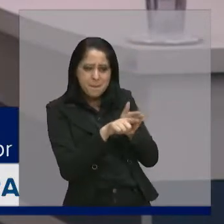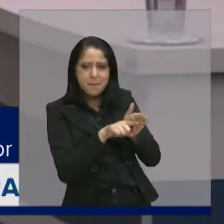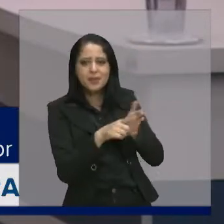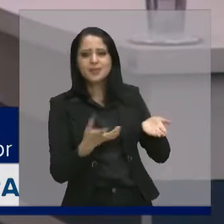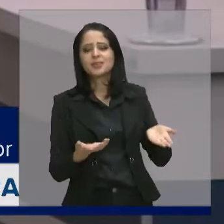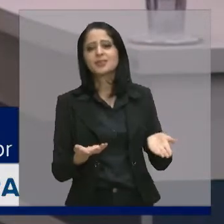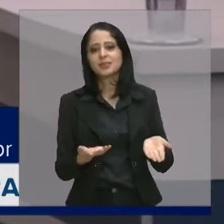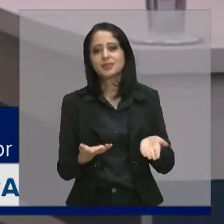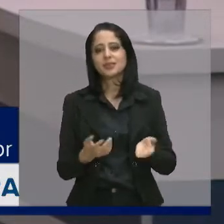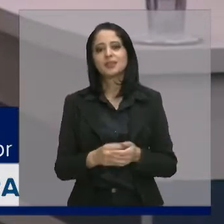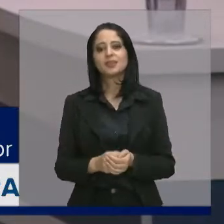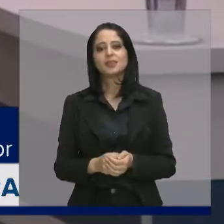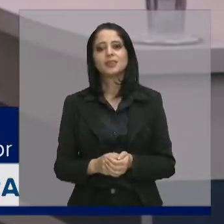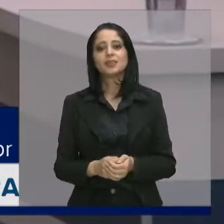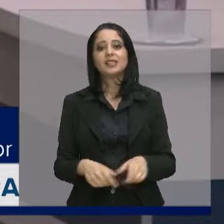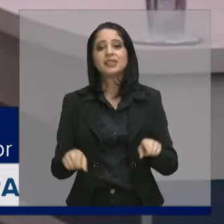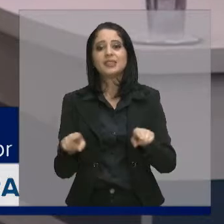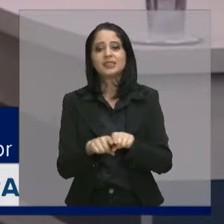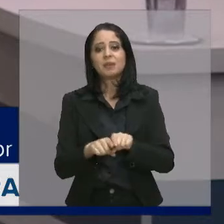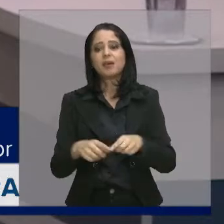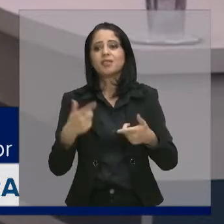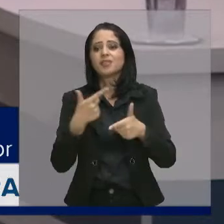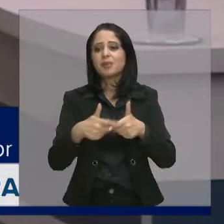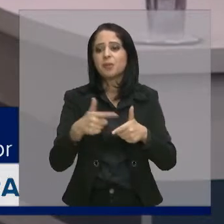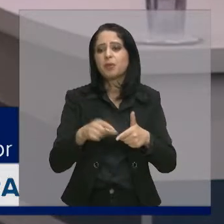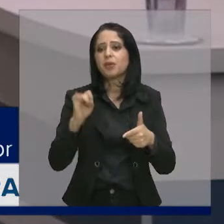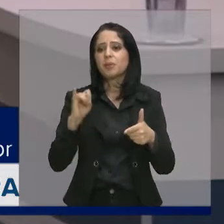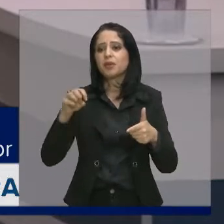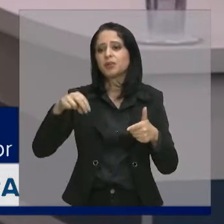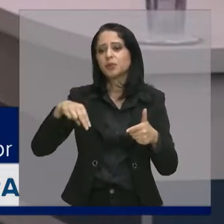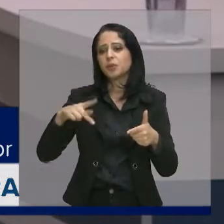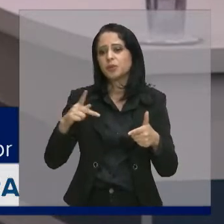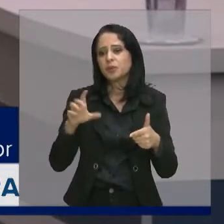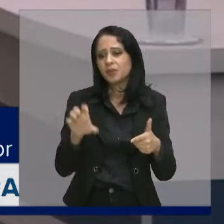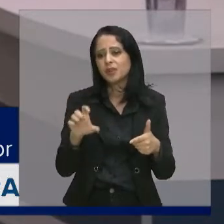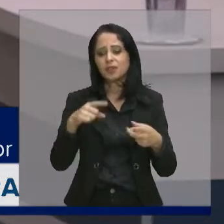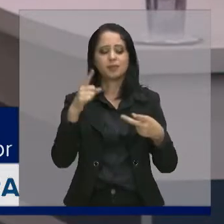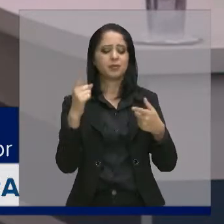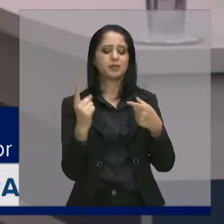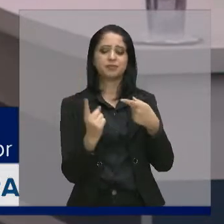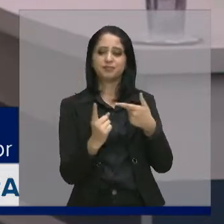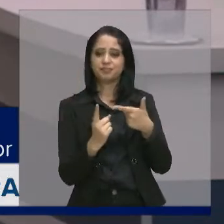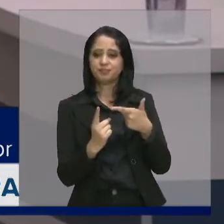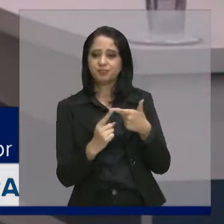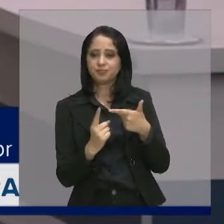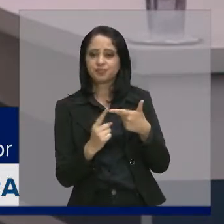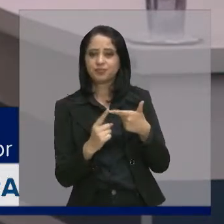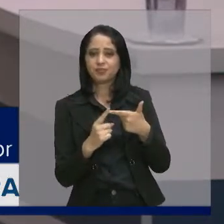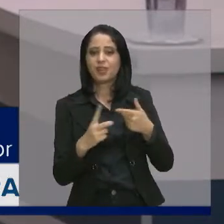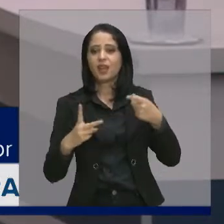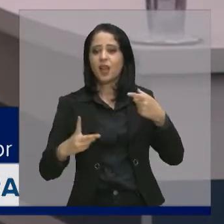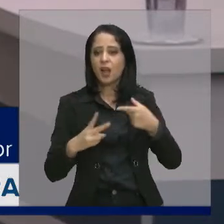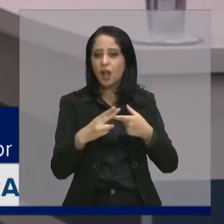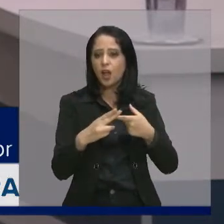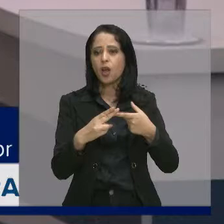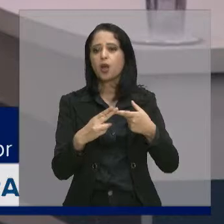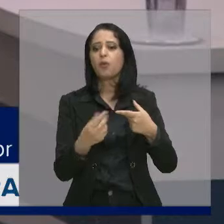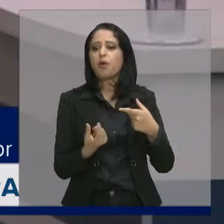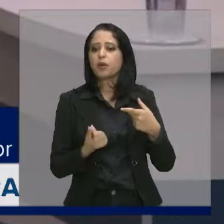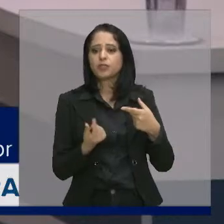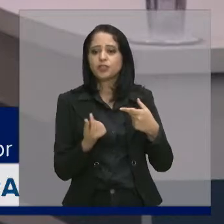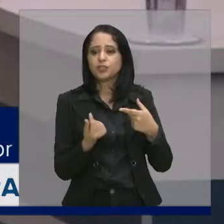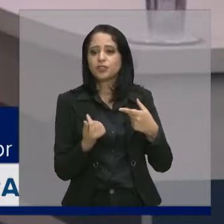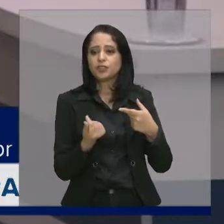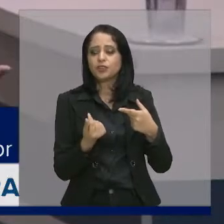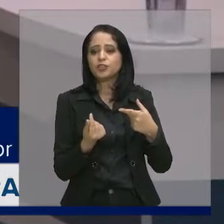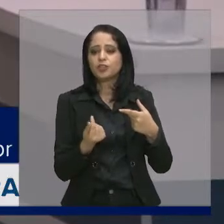não. Nós temos o problema do INPE, temos o problema também da corte de verba do Ministério da Mulher, da